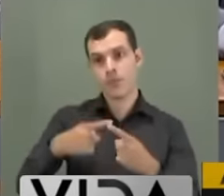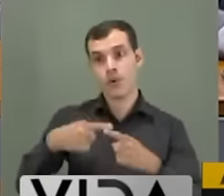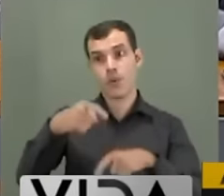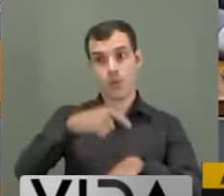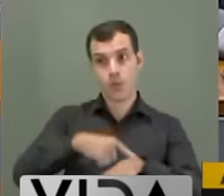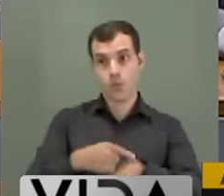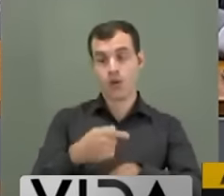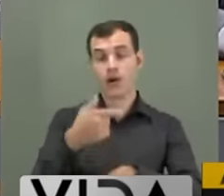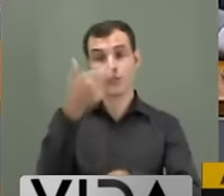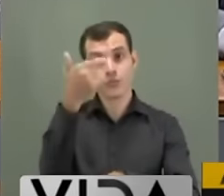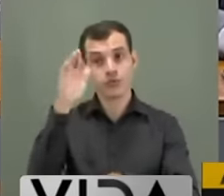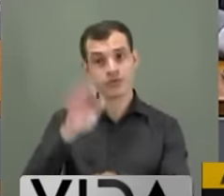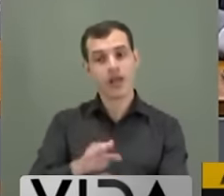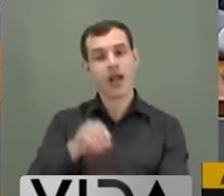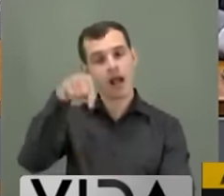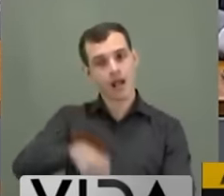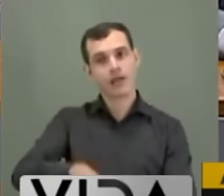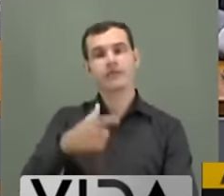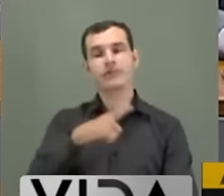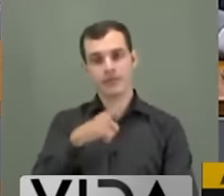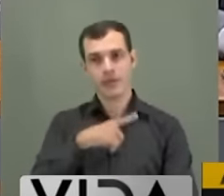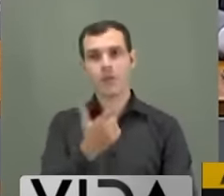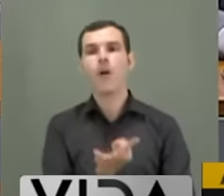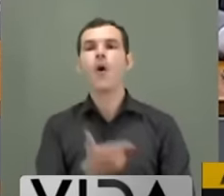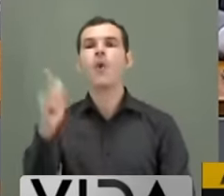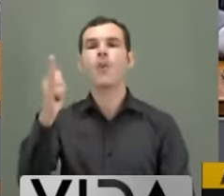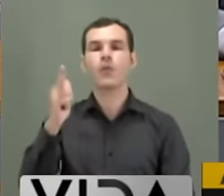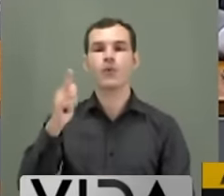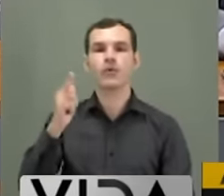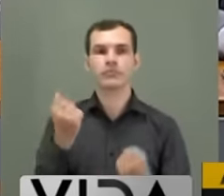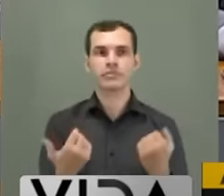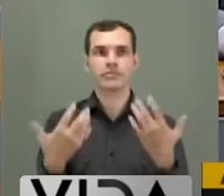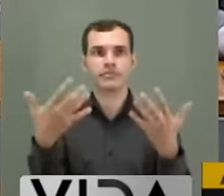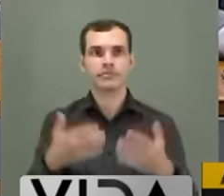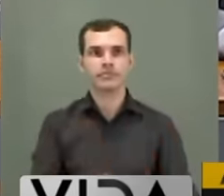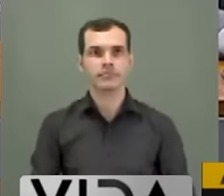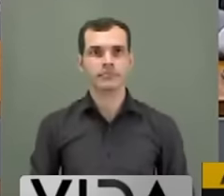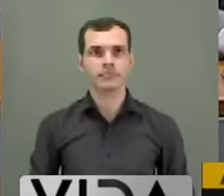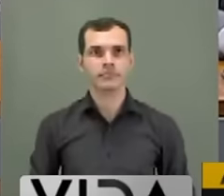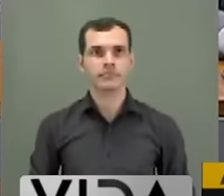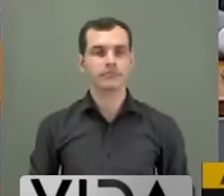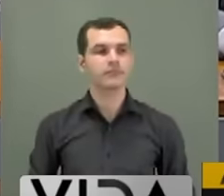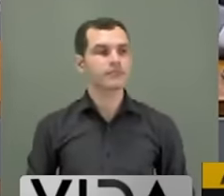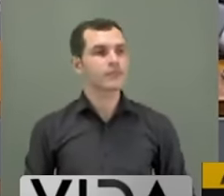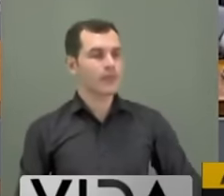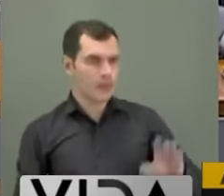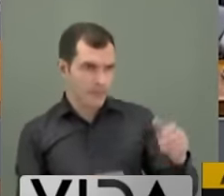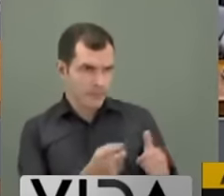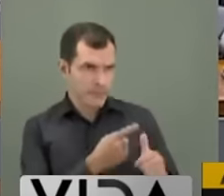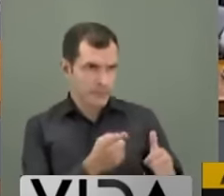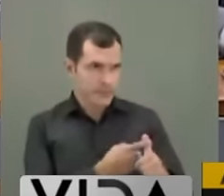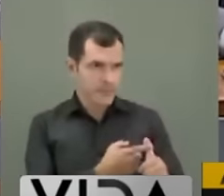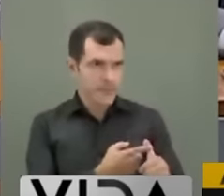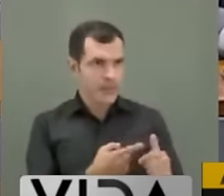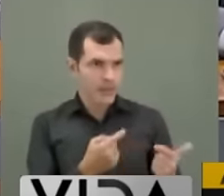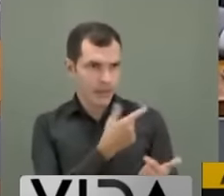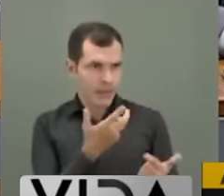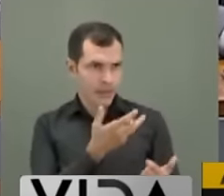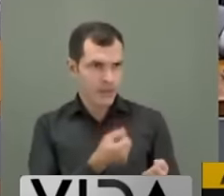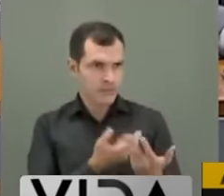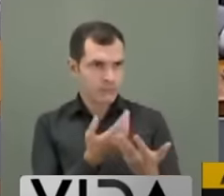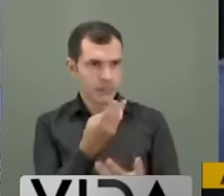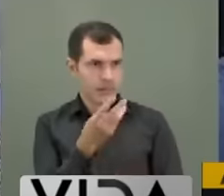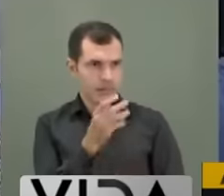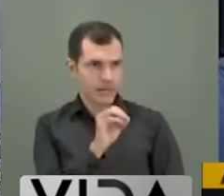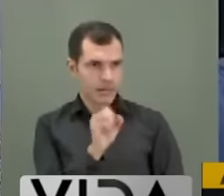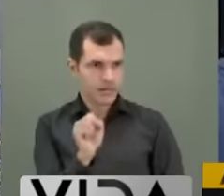aqui uma outra audiência. Em primeiro lugar, senhor presidente, eu queria subscrever... Ele quer falar aqui 30 segundos. Não, pode falar. Em